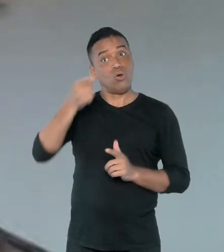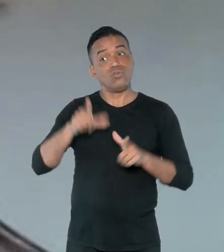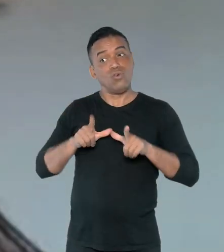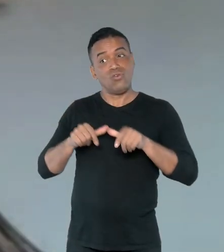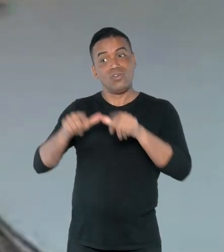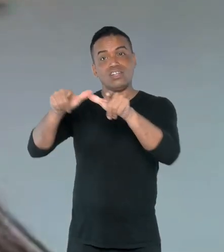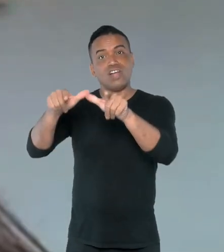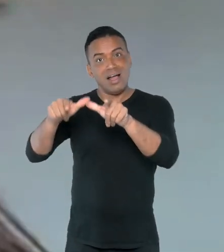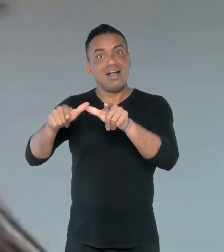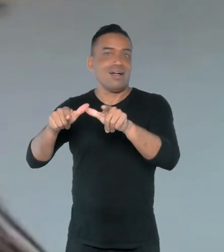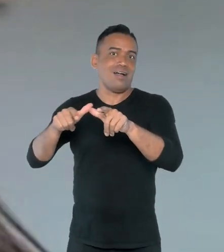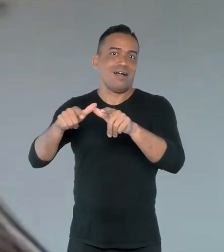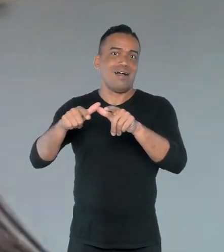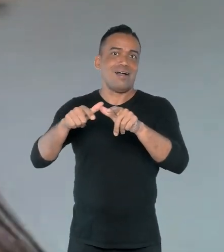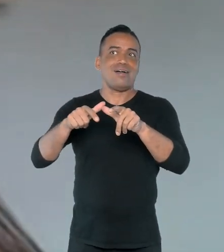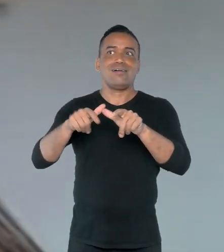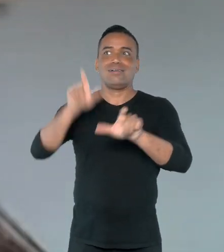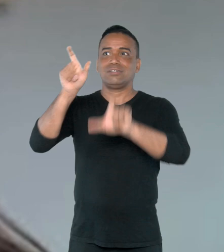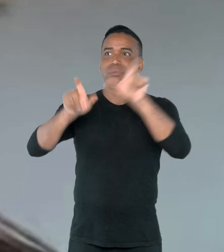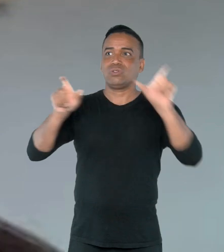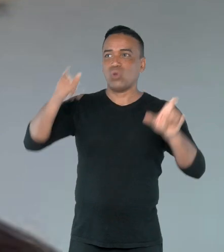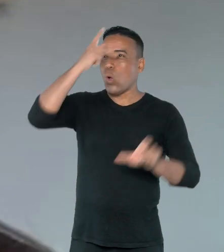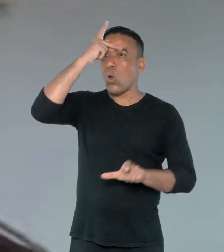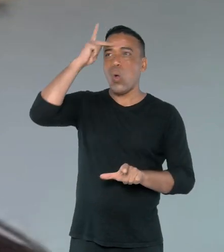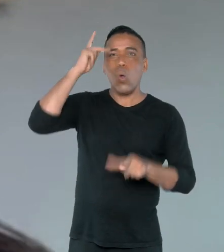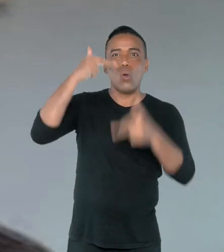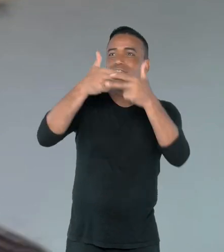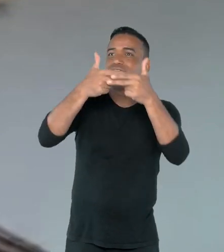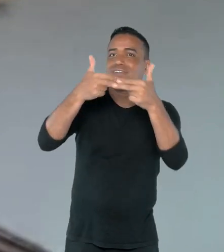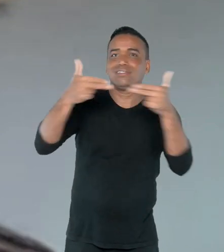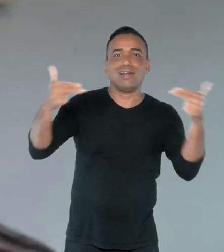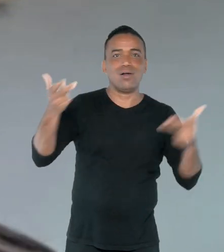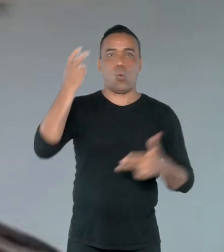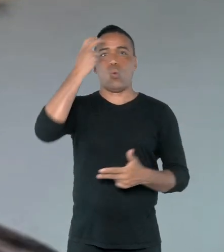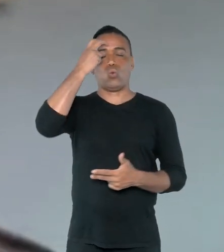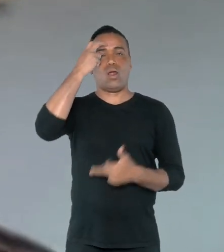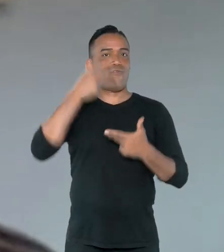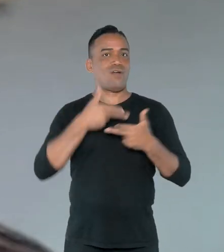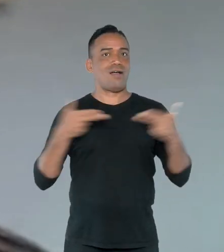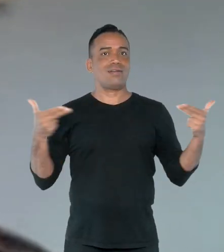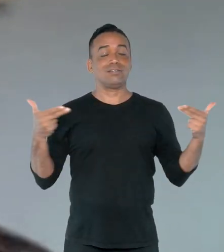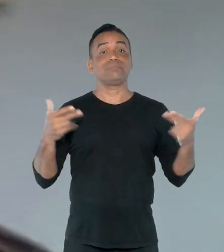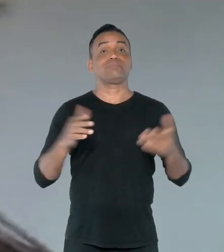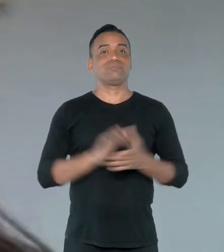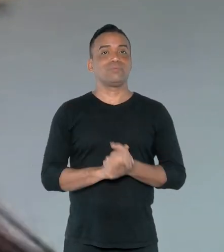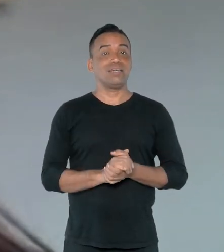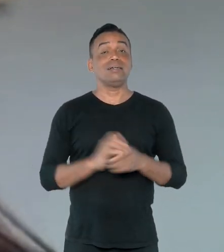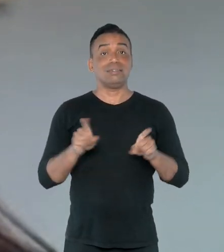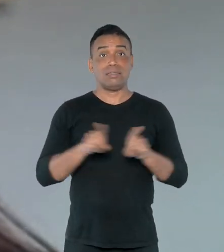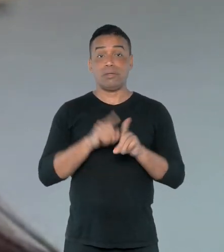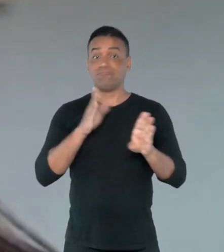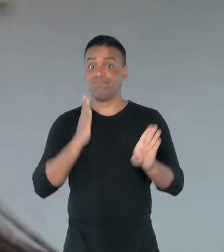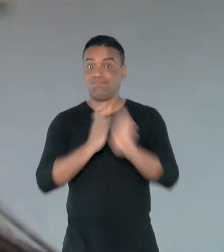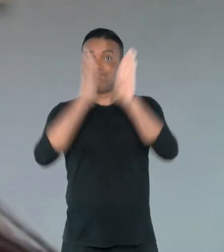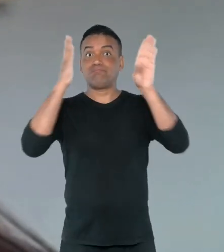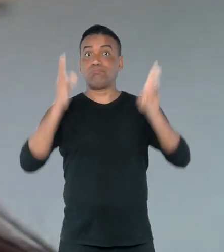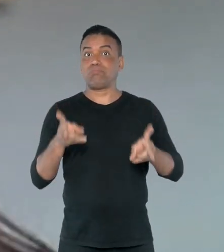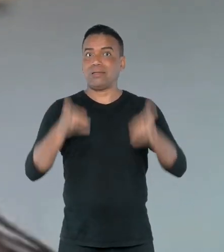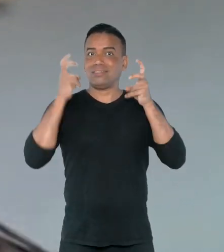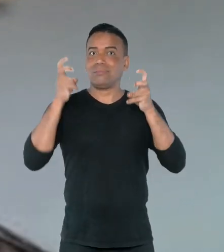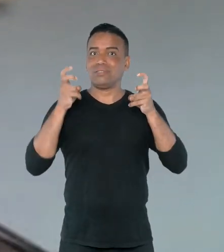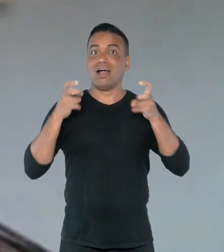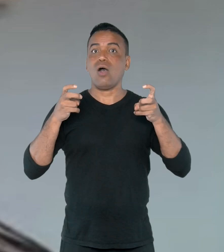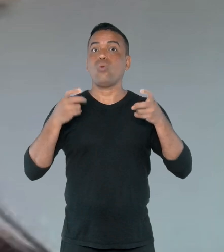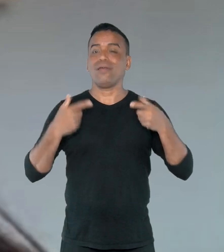pela diversidade das pessoas. E aí, ao mesmo tempo, esse choque, né, que a gente vê